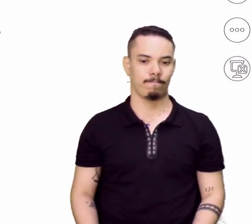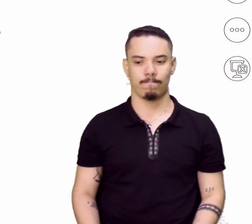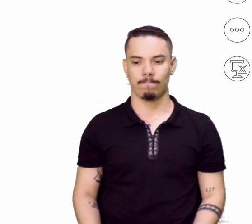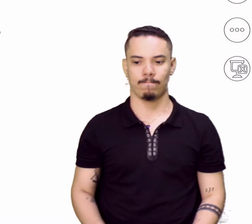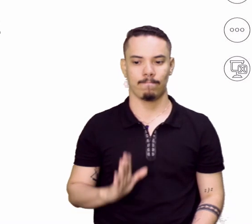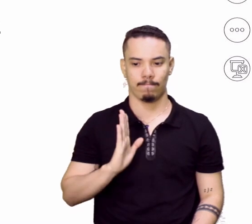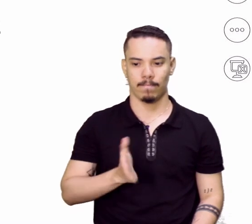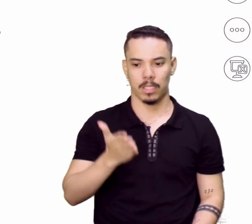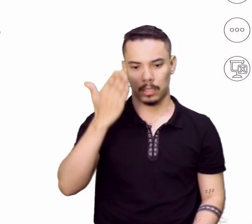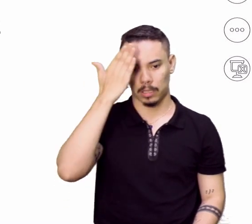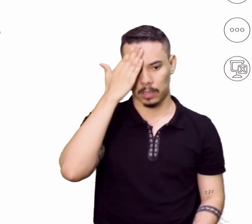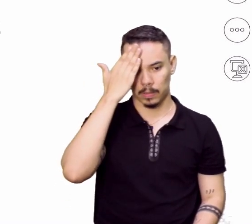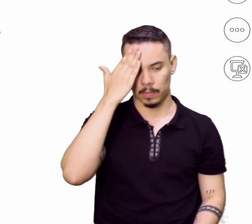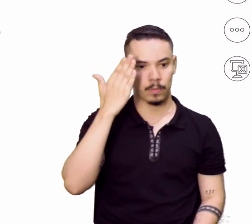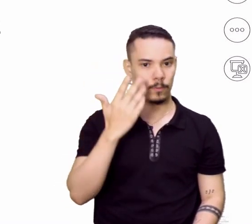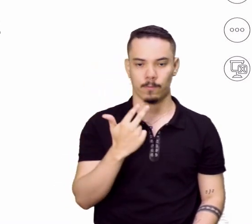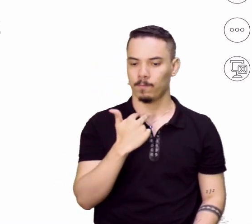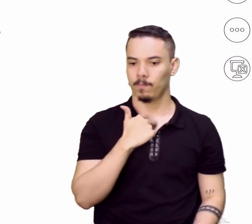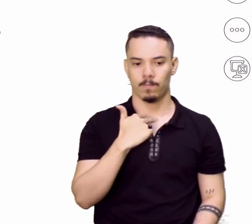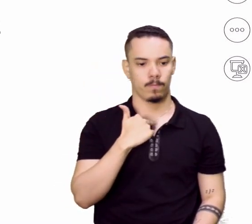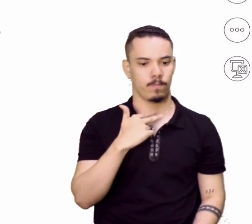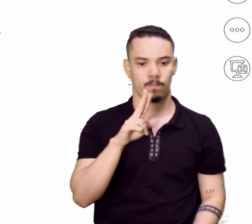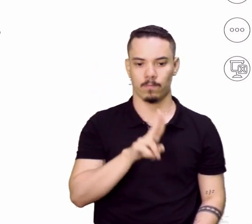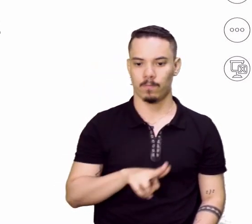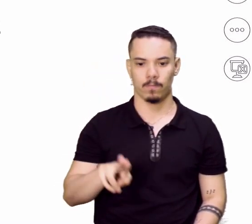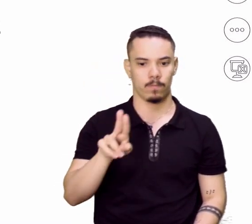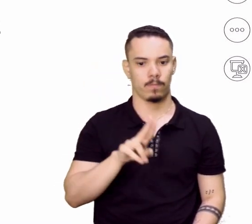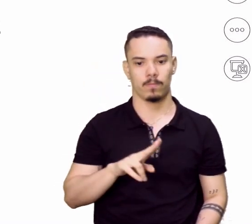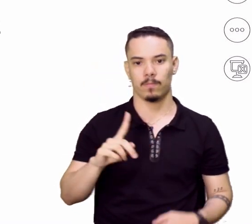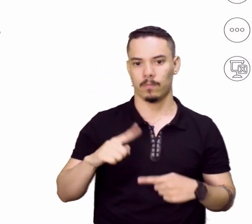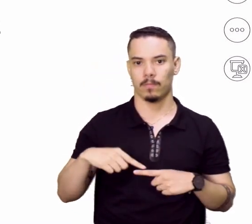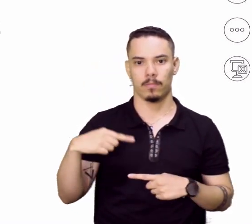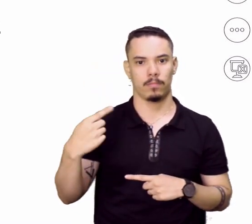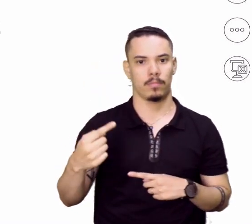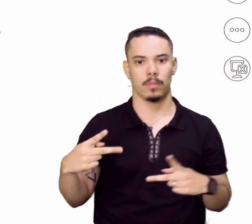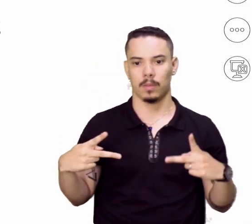sabe que não pode ser usado depois de uma